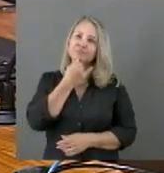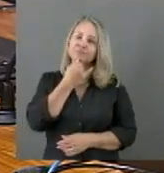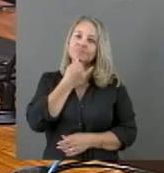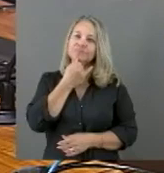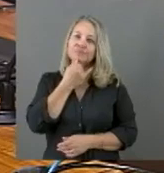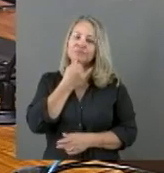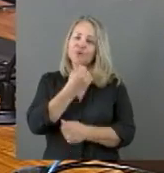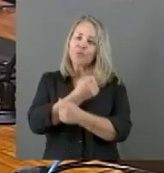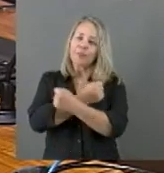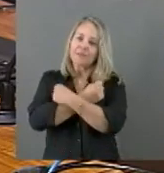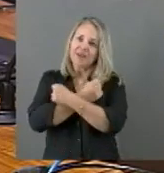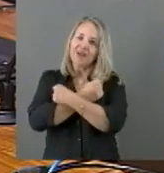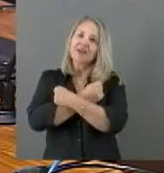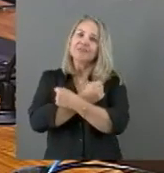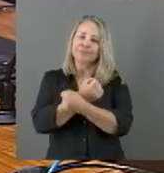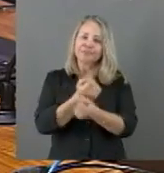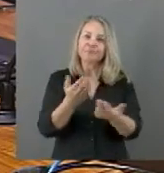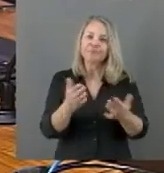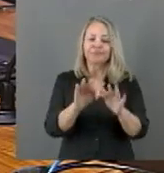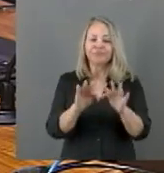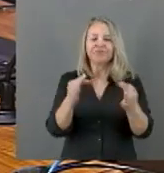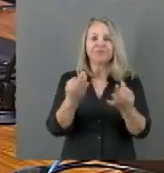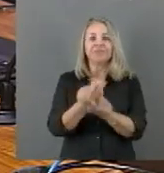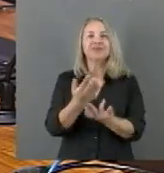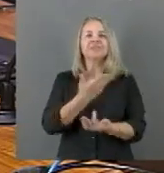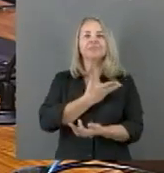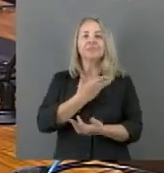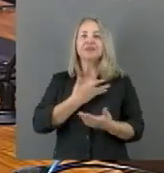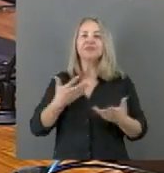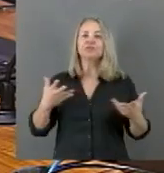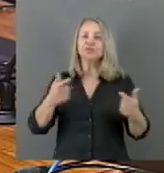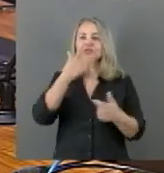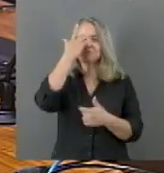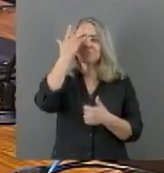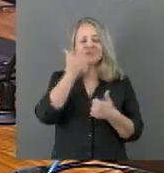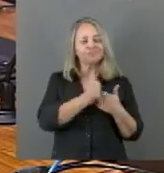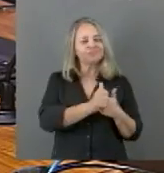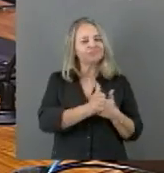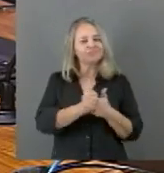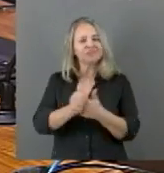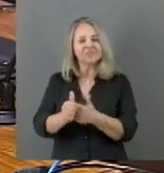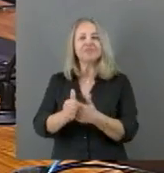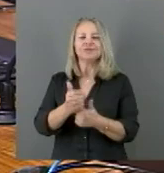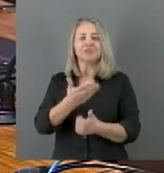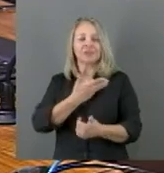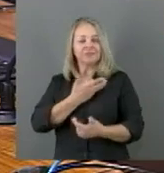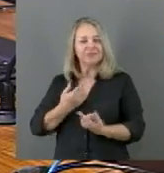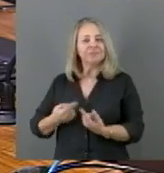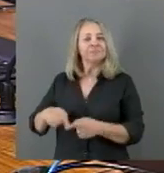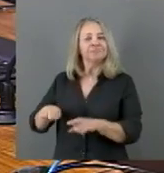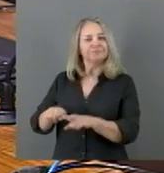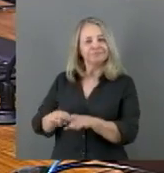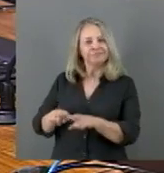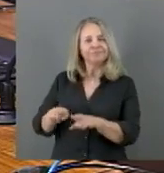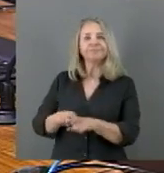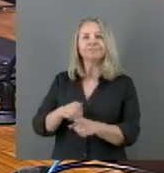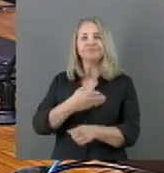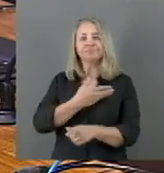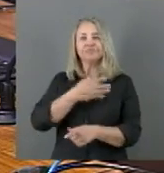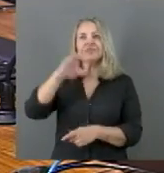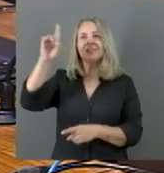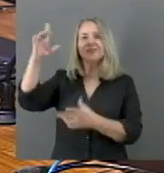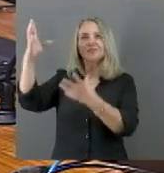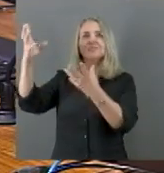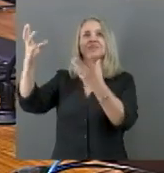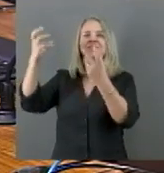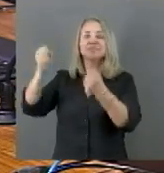Um abraço à família, aos amigos, a todos os seguidores deles, a todos os parceiros e companheiros dele. Que Deus receba o